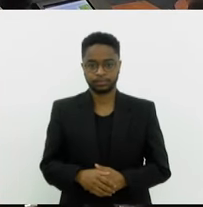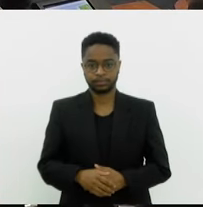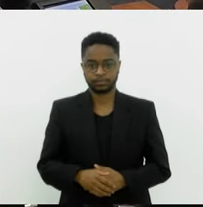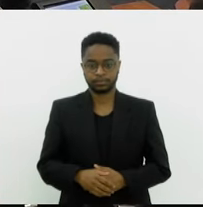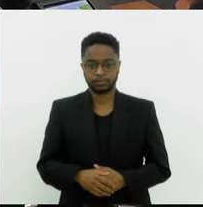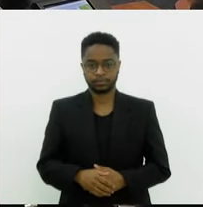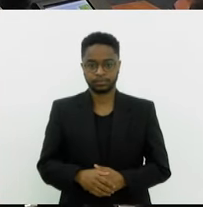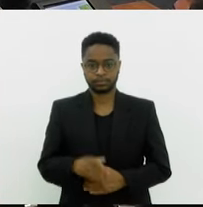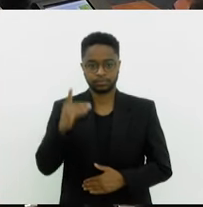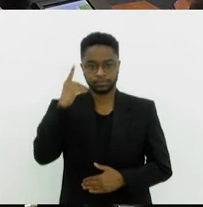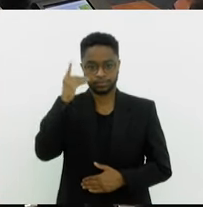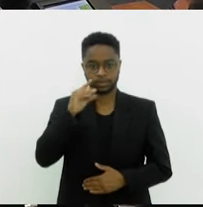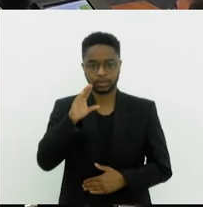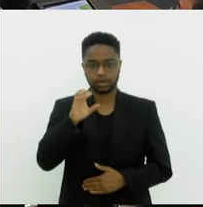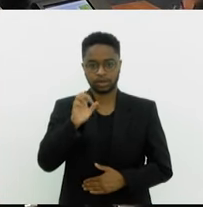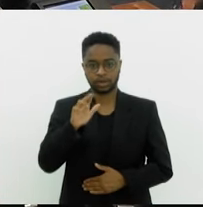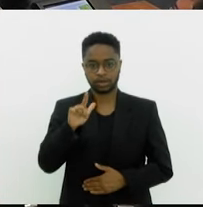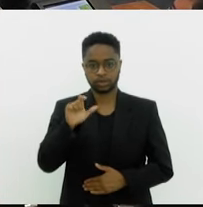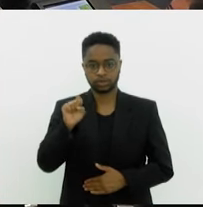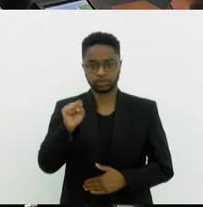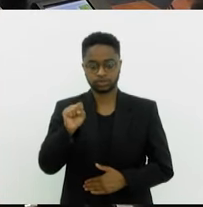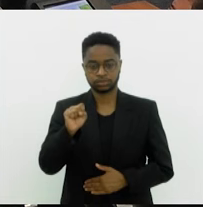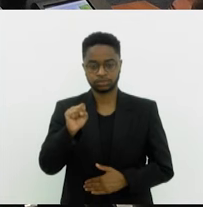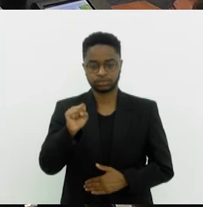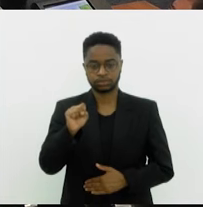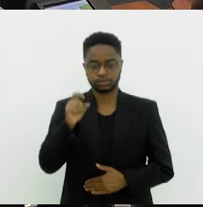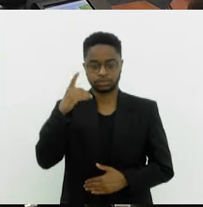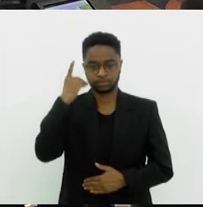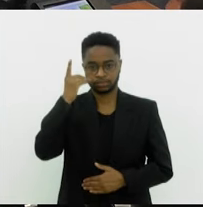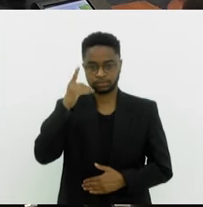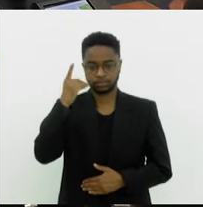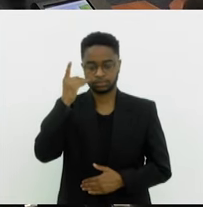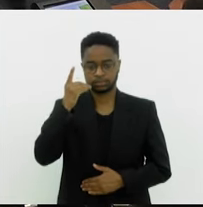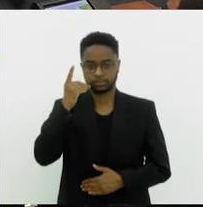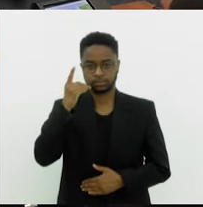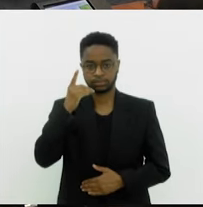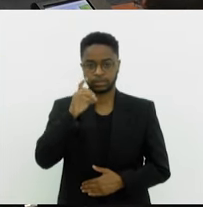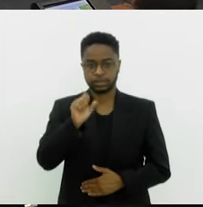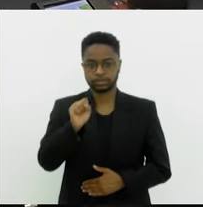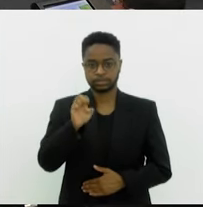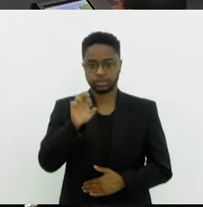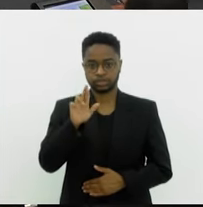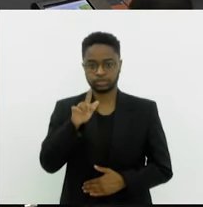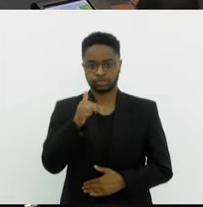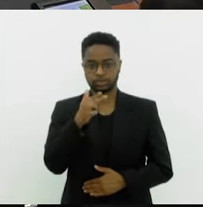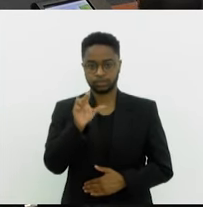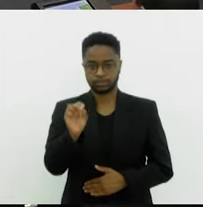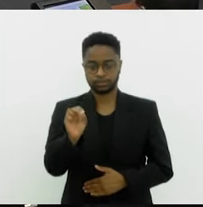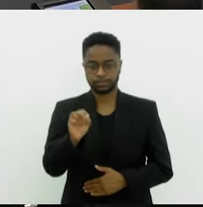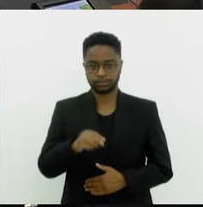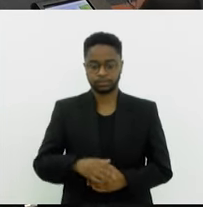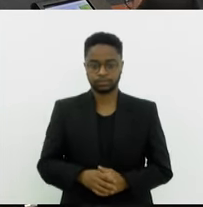deputado Carlos Macedo, deputado doutor Serginho.